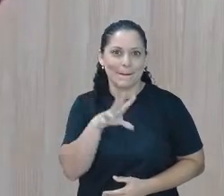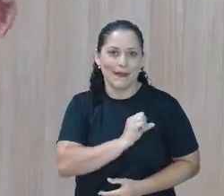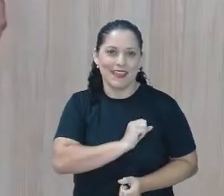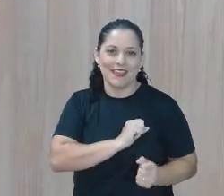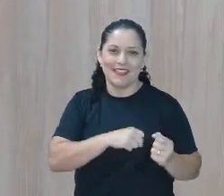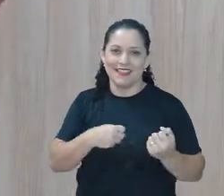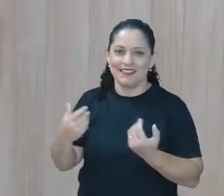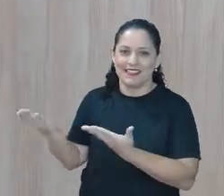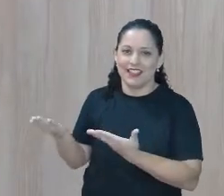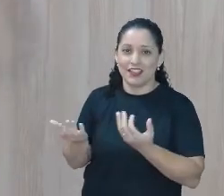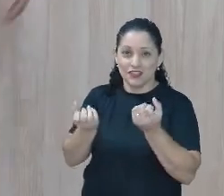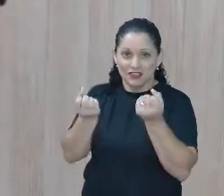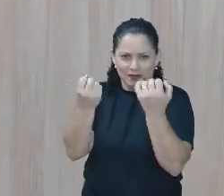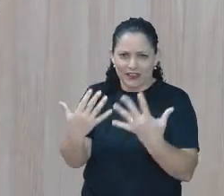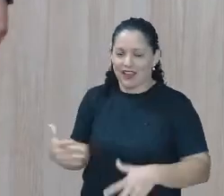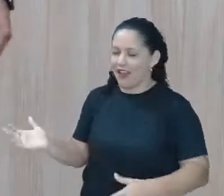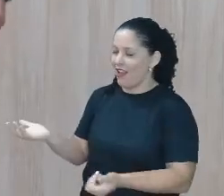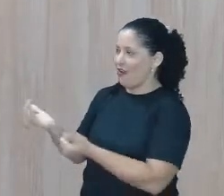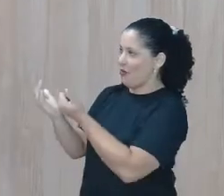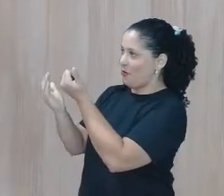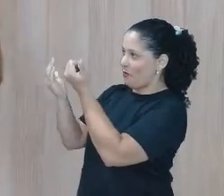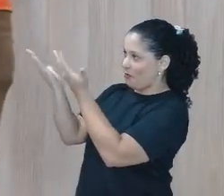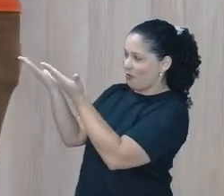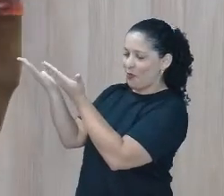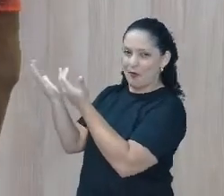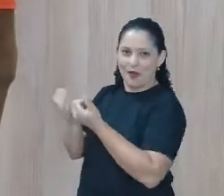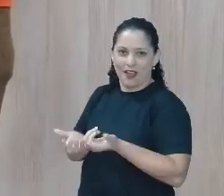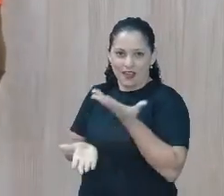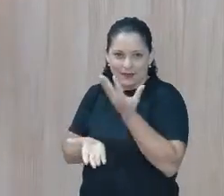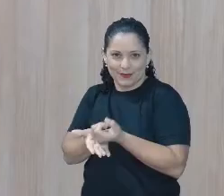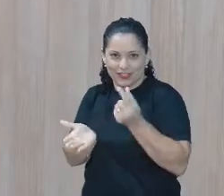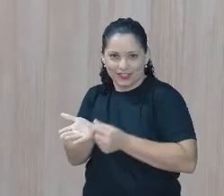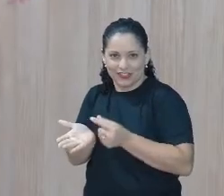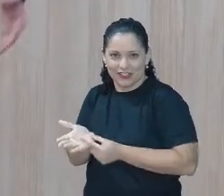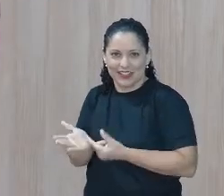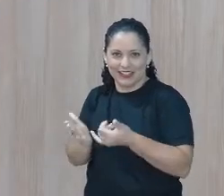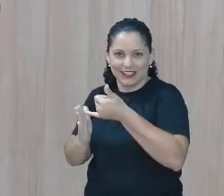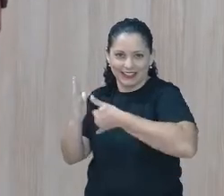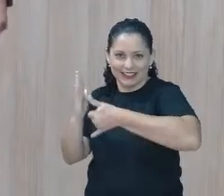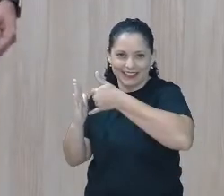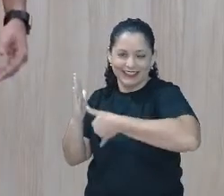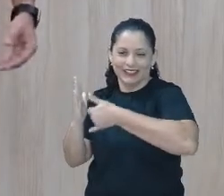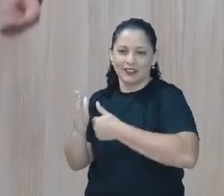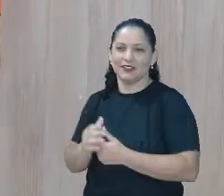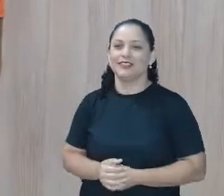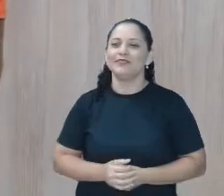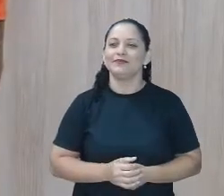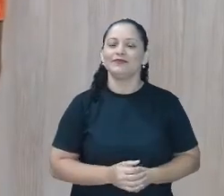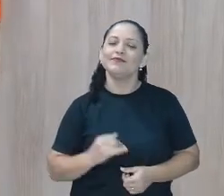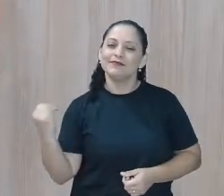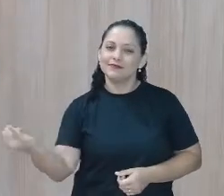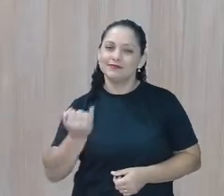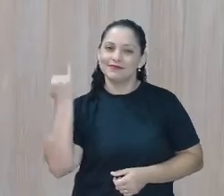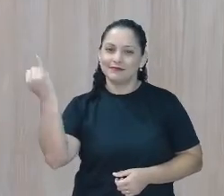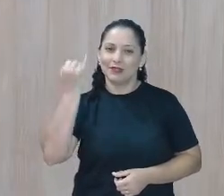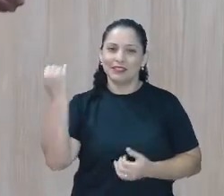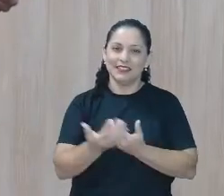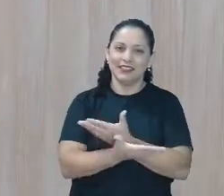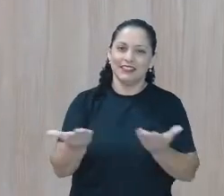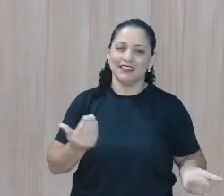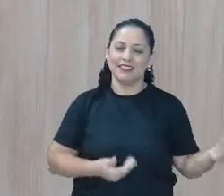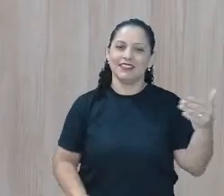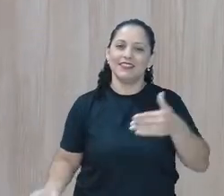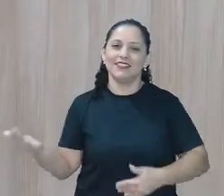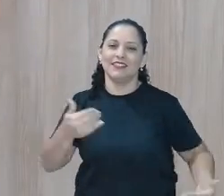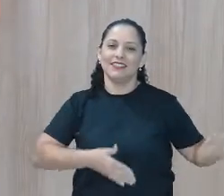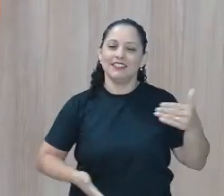QR Code. Eu travo logo a língua. Pessoal, bastante importante aí a participação de vocês no chat, como eu já falei para